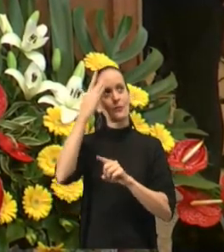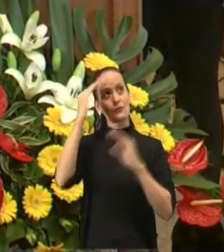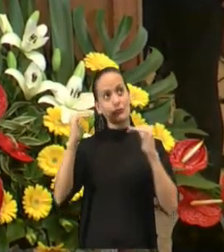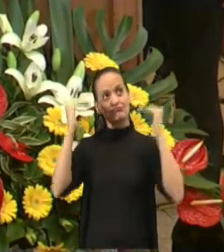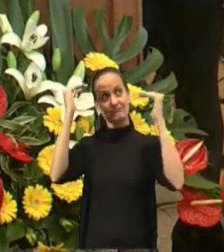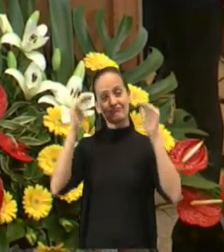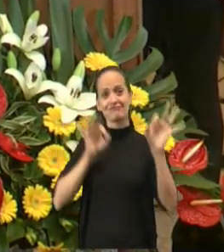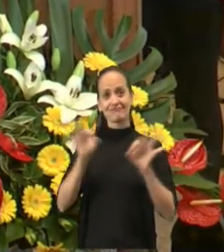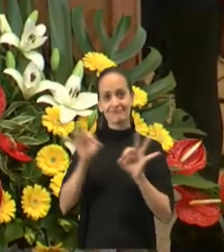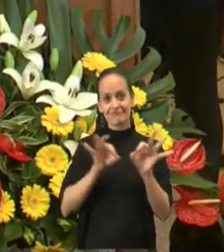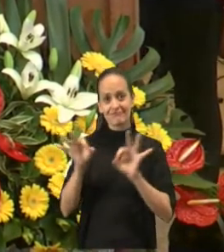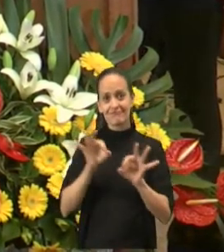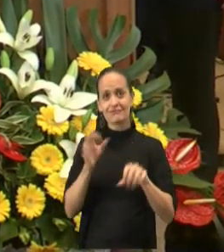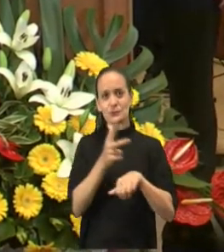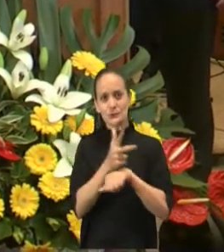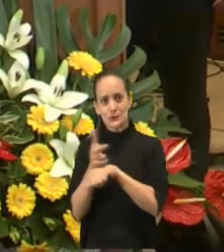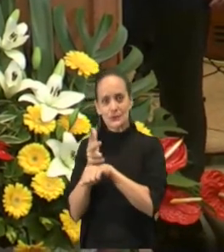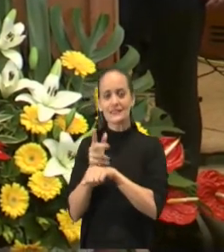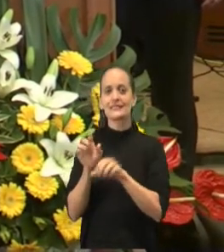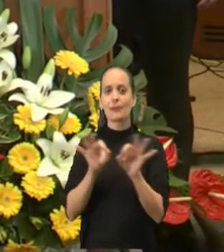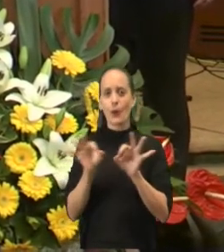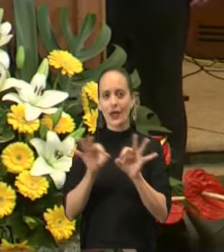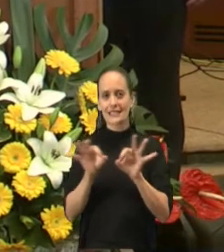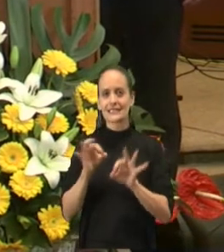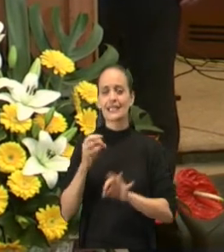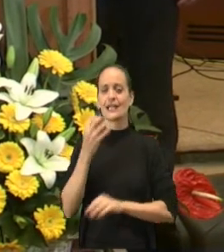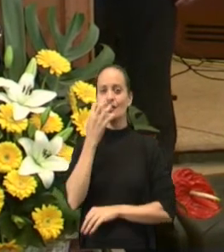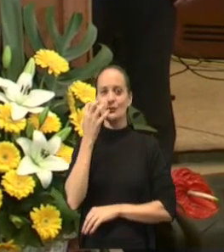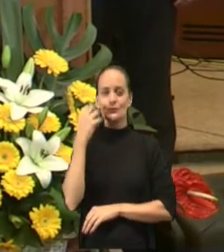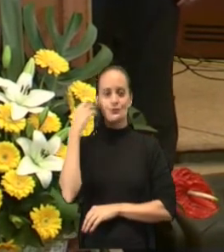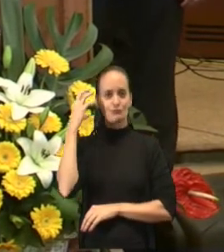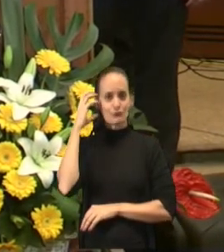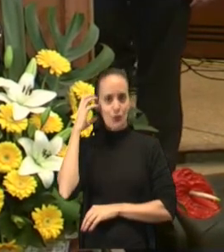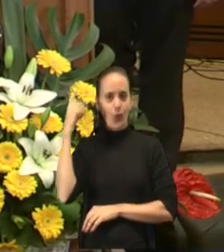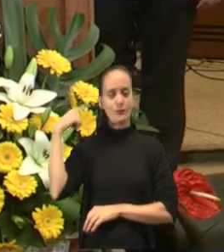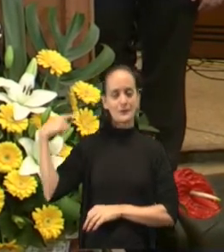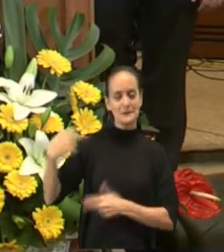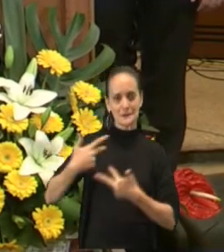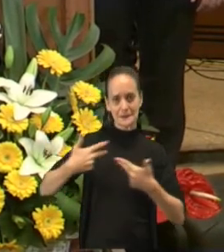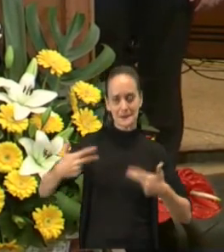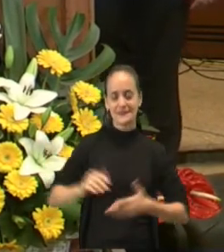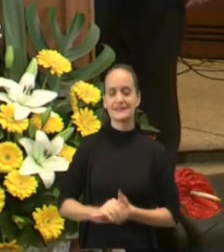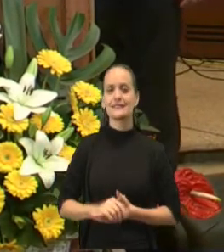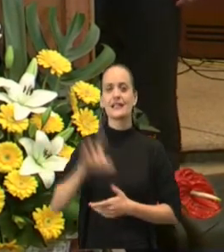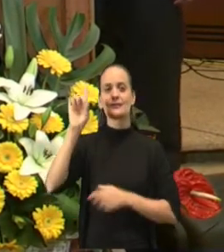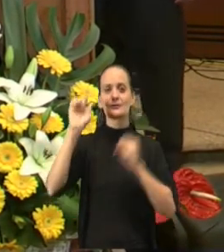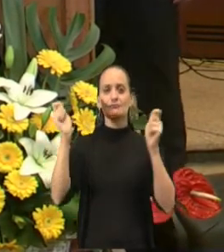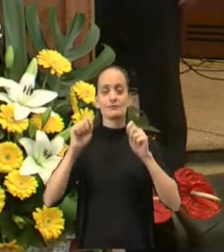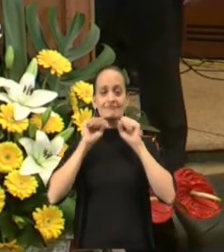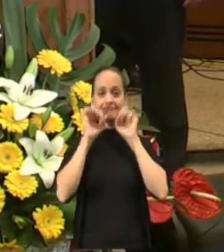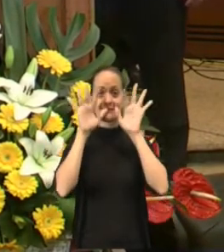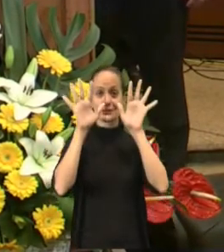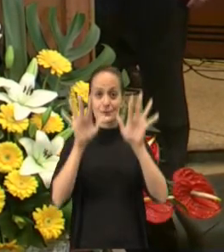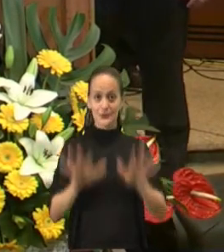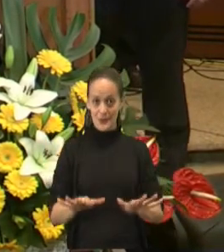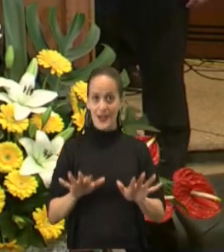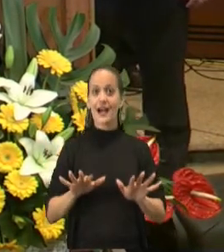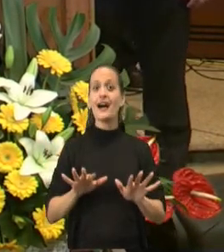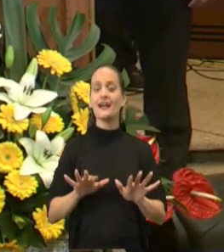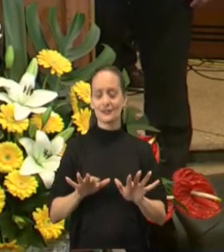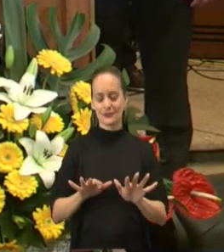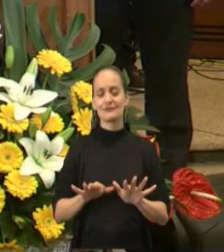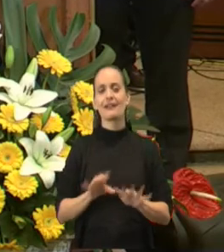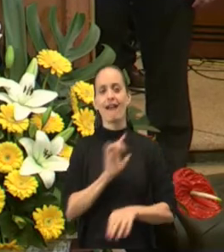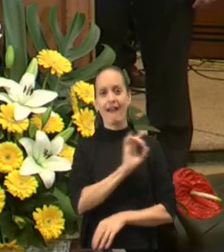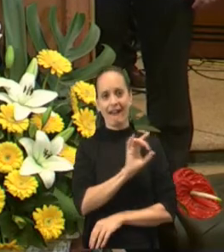estão também lá na técnica trabalhando, a todos os irmãos, que Deus esteja abençoando, esteja retribuindo e Deus esteja de fato